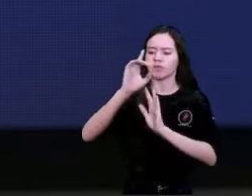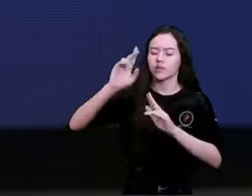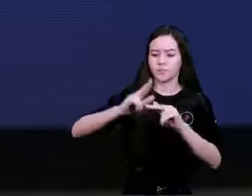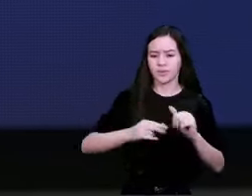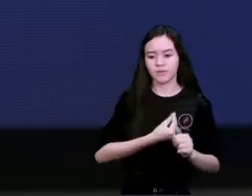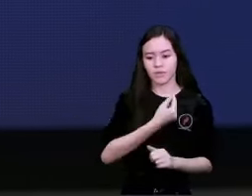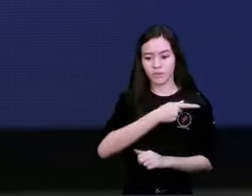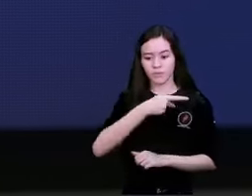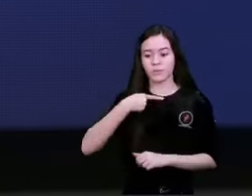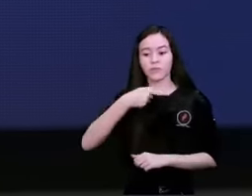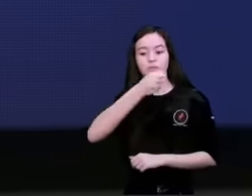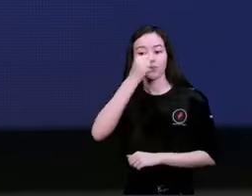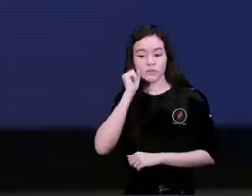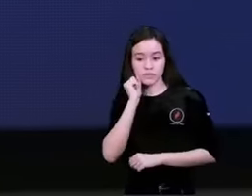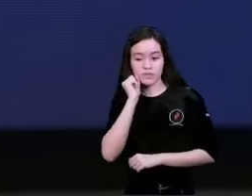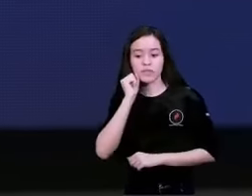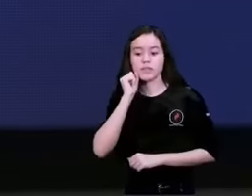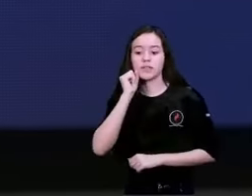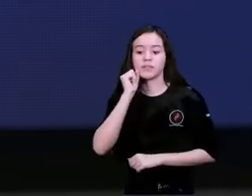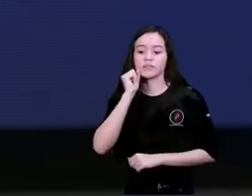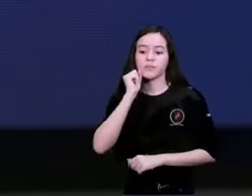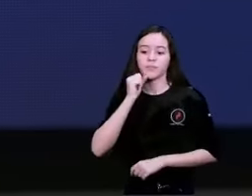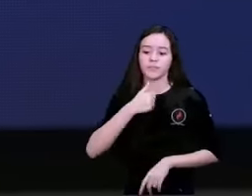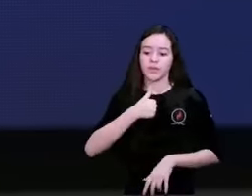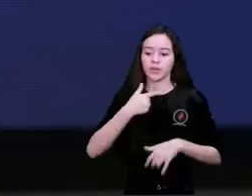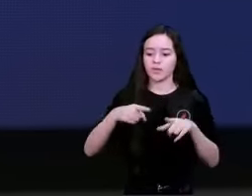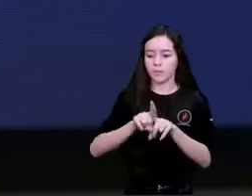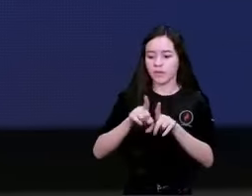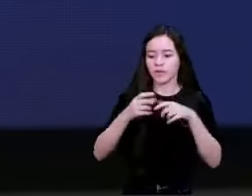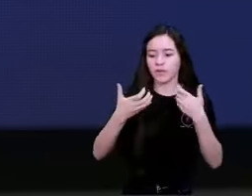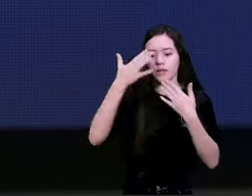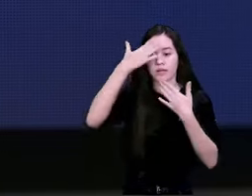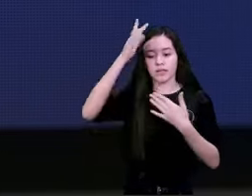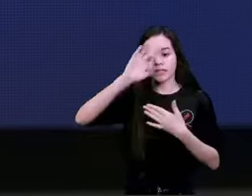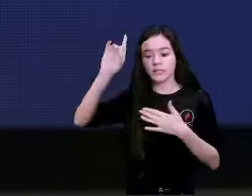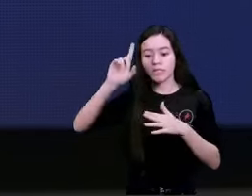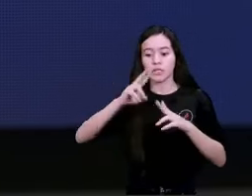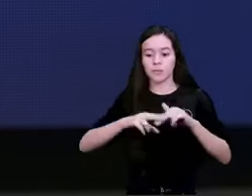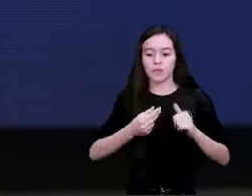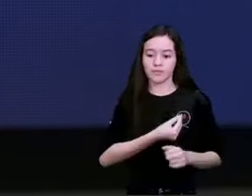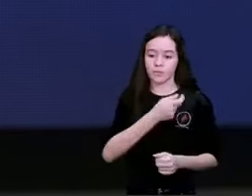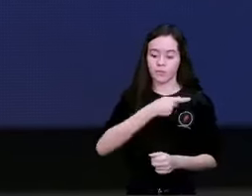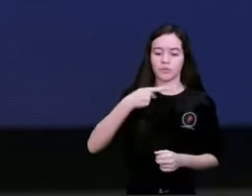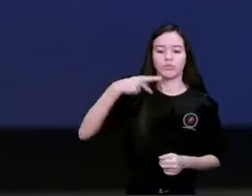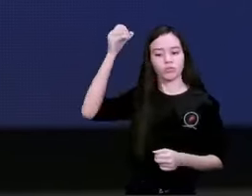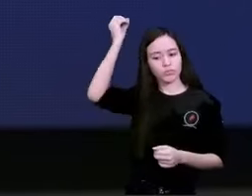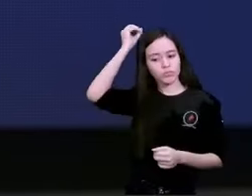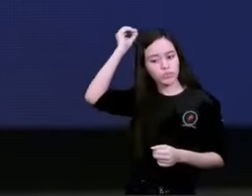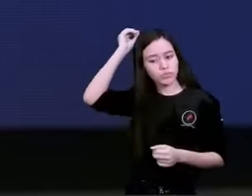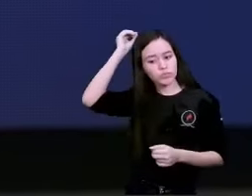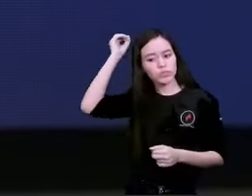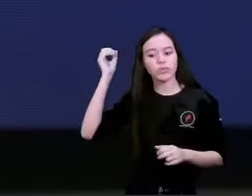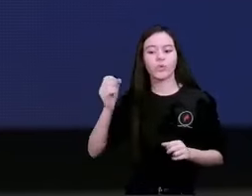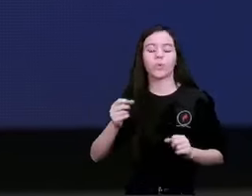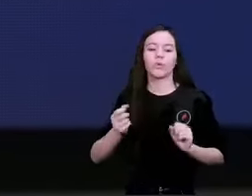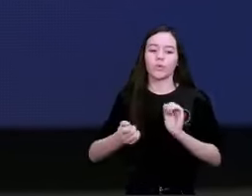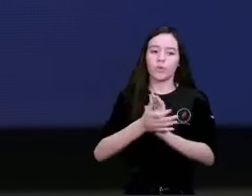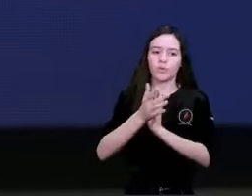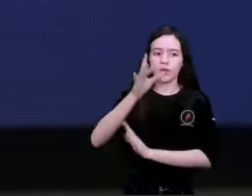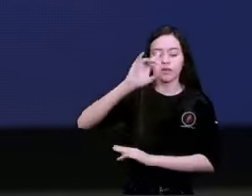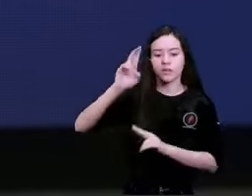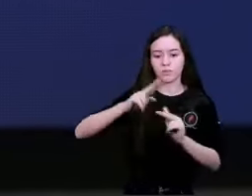nosso pastor, pastor Silas Malafaia. Eu quero ser grato ao Senhor pela vida do pastor Odilton. Quero louvar a Deus pela